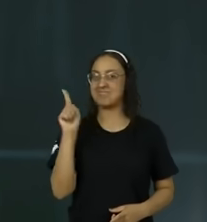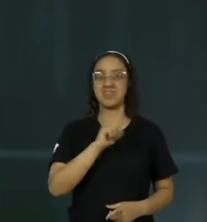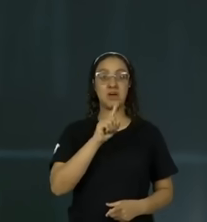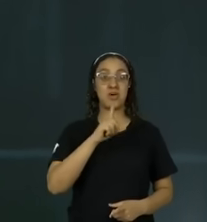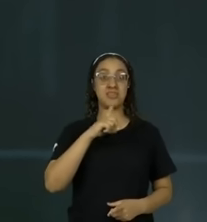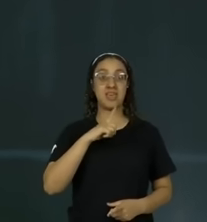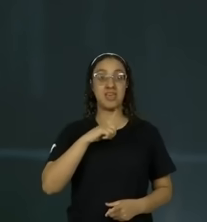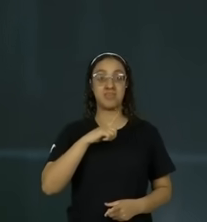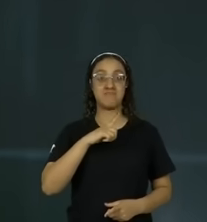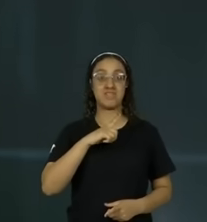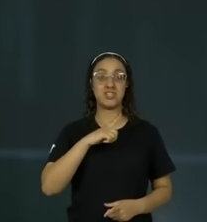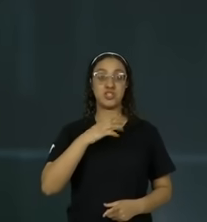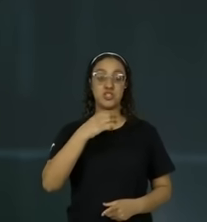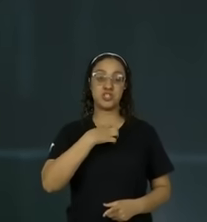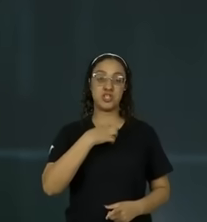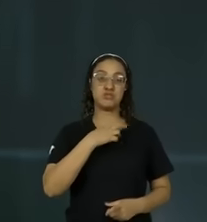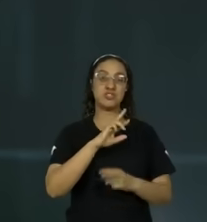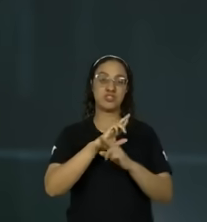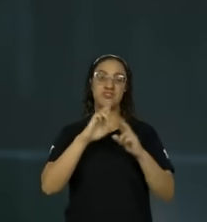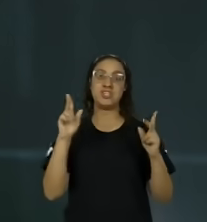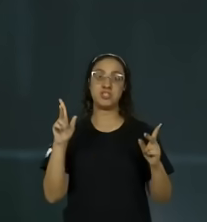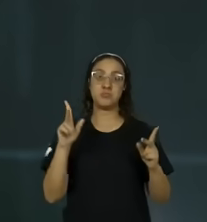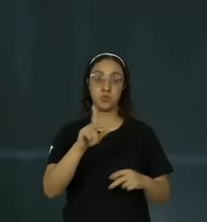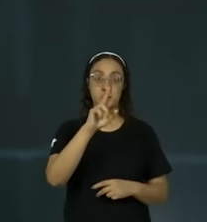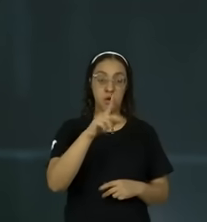caráter diferente. Tiraram o manto dele,